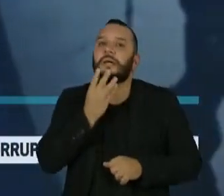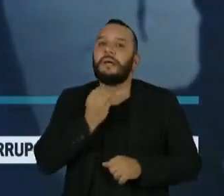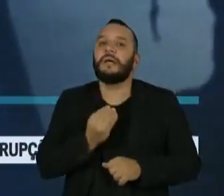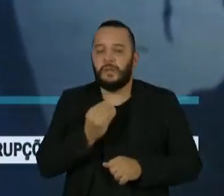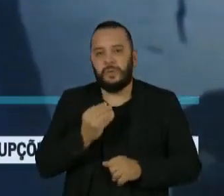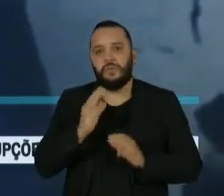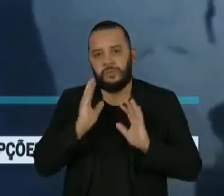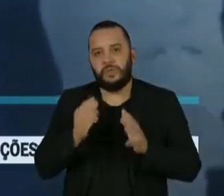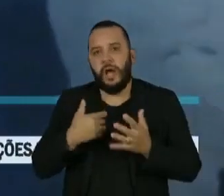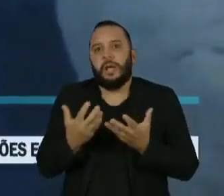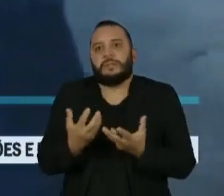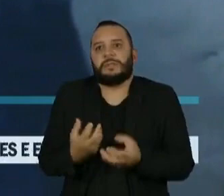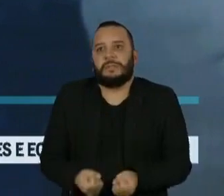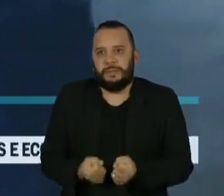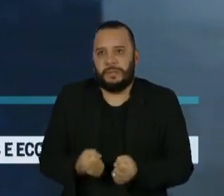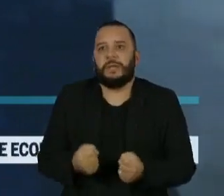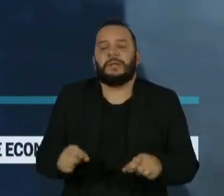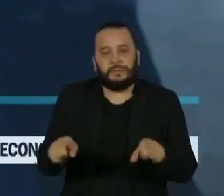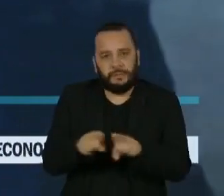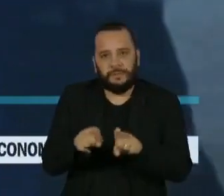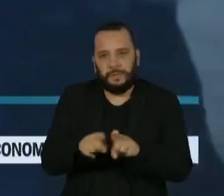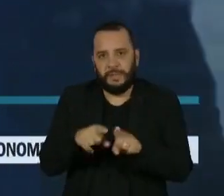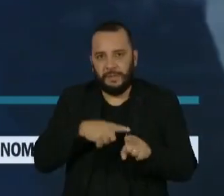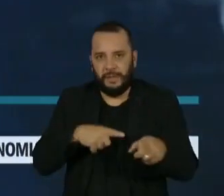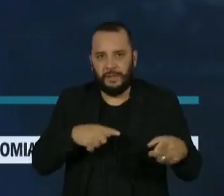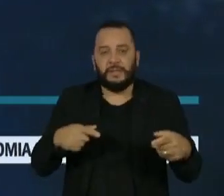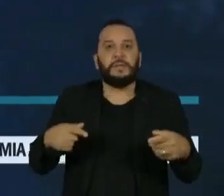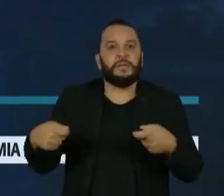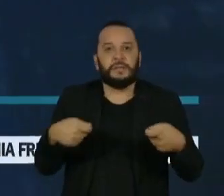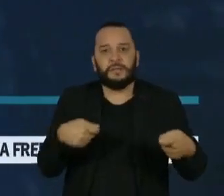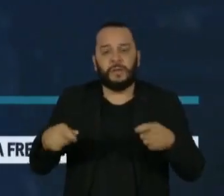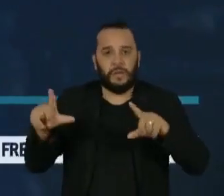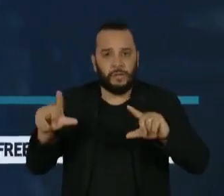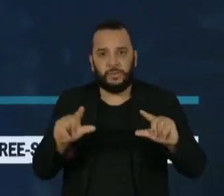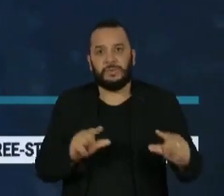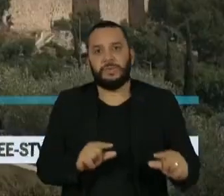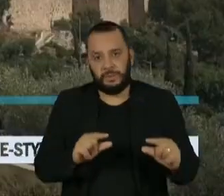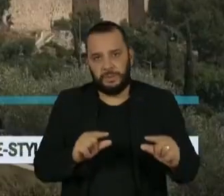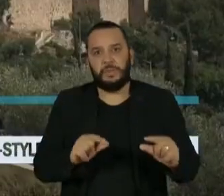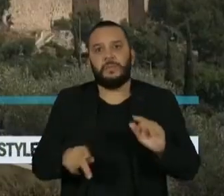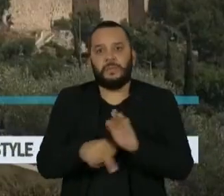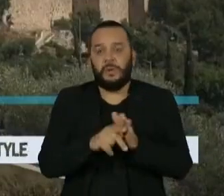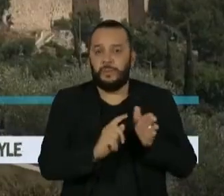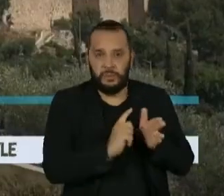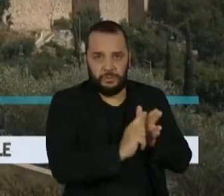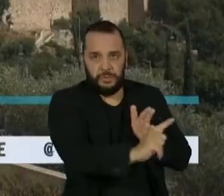das tensões no Oriente Médio. O comentário é do correspondente em Londres, Leão Serva.